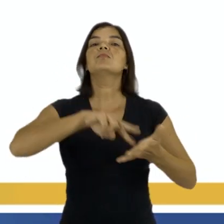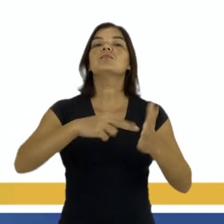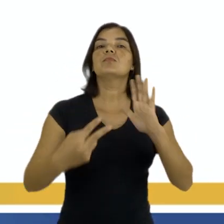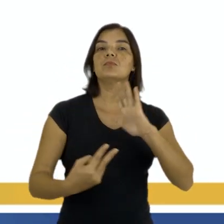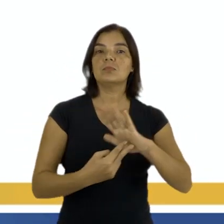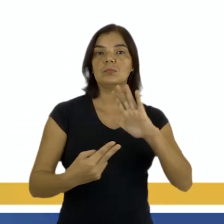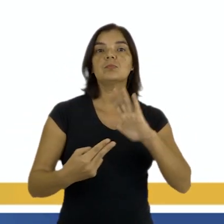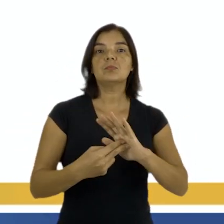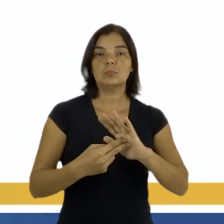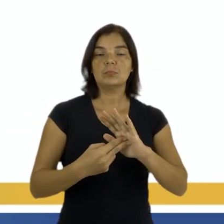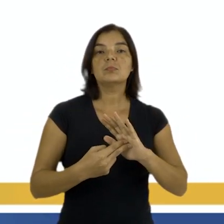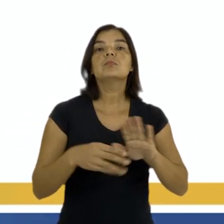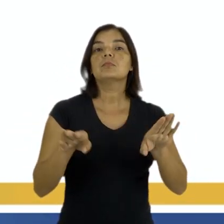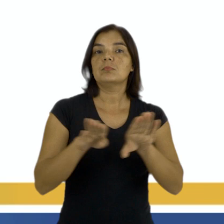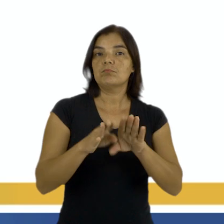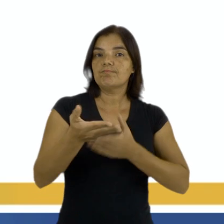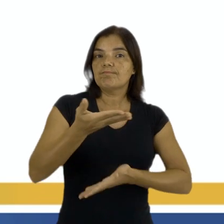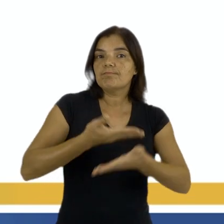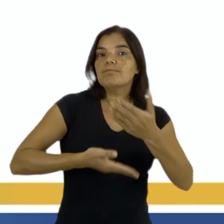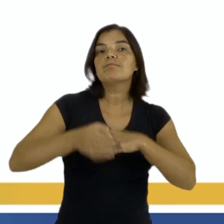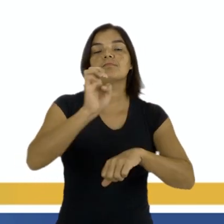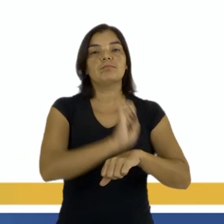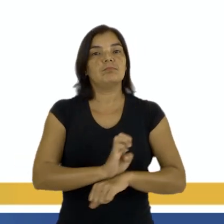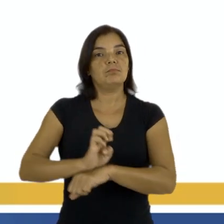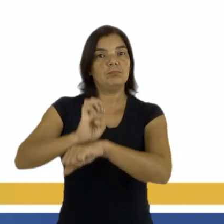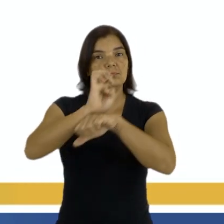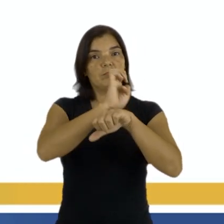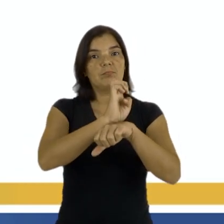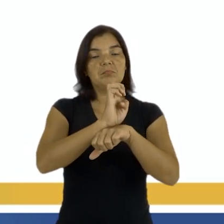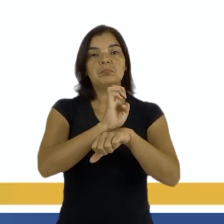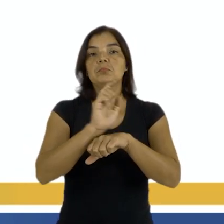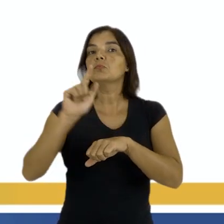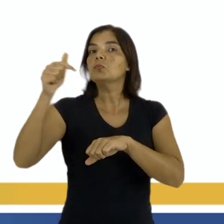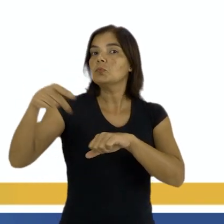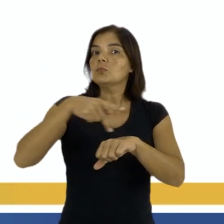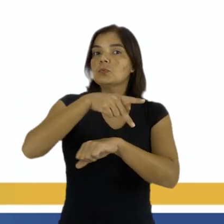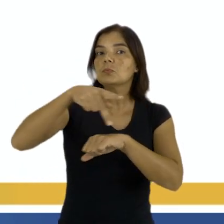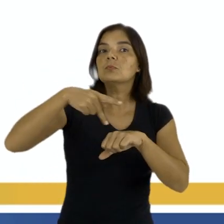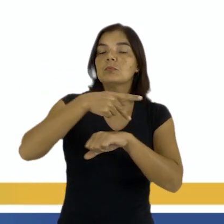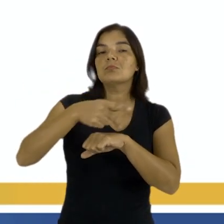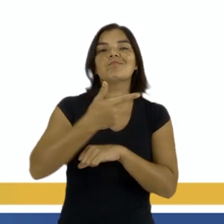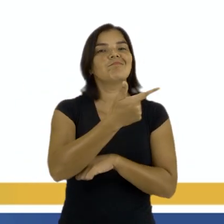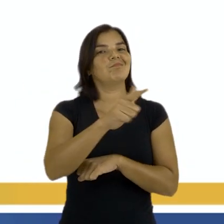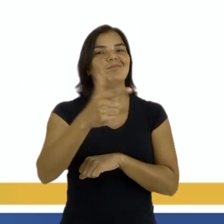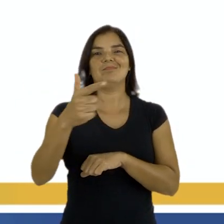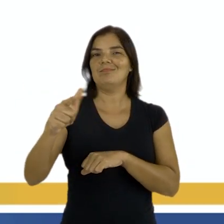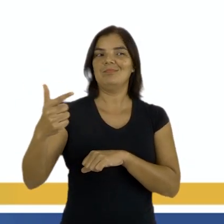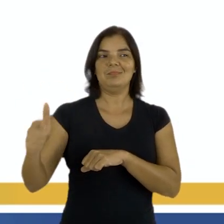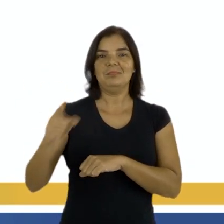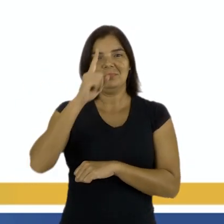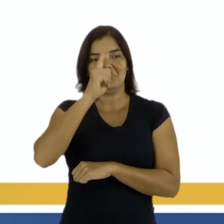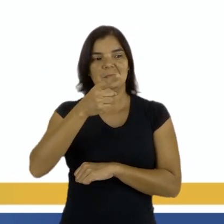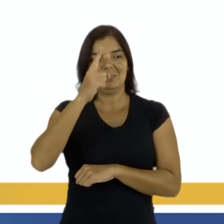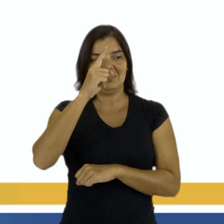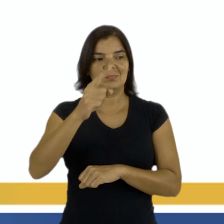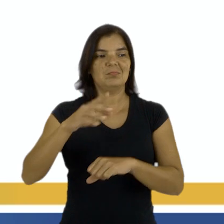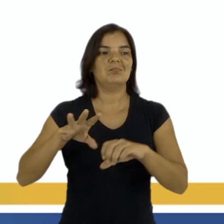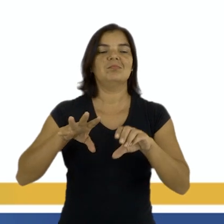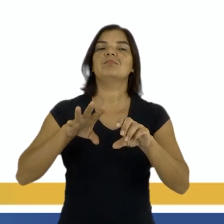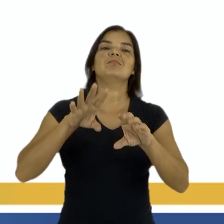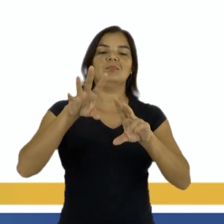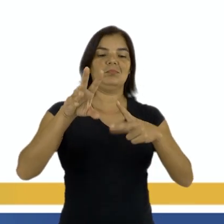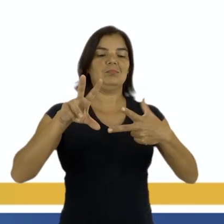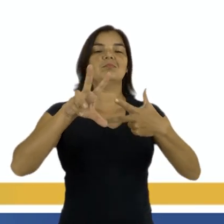nas relações recíprocas entre os estados, sejam eles outros países, não há subordinação e nem